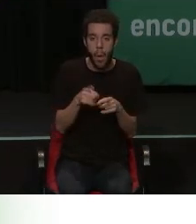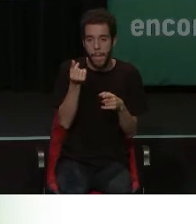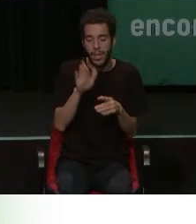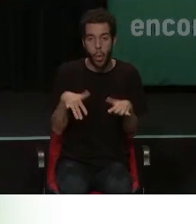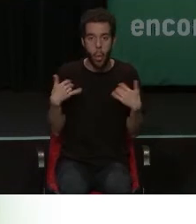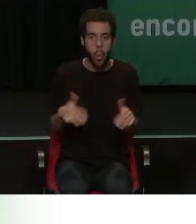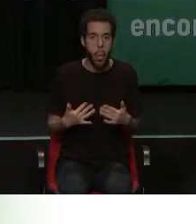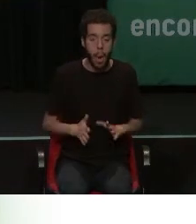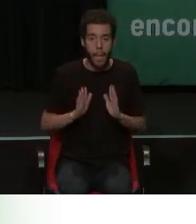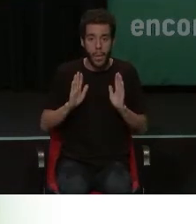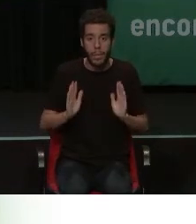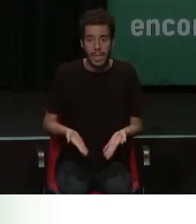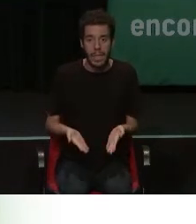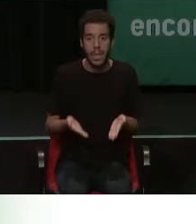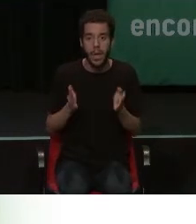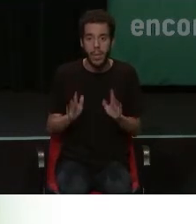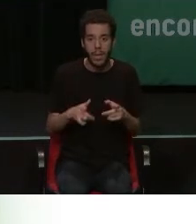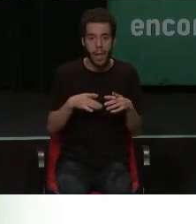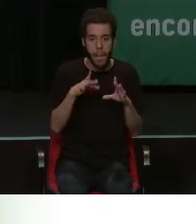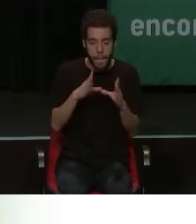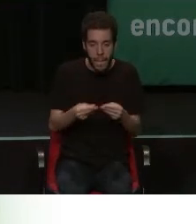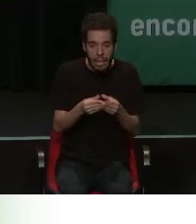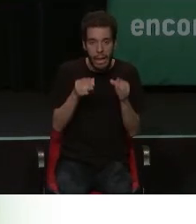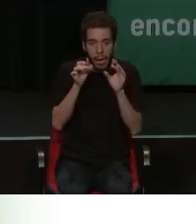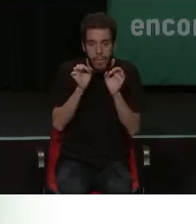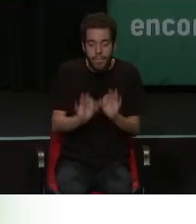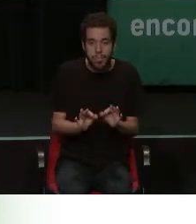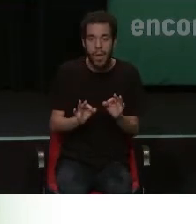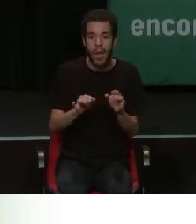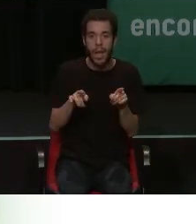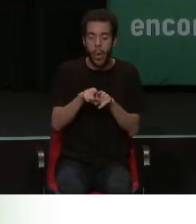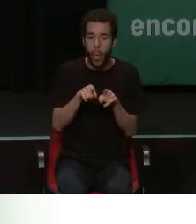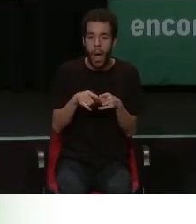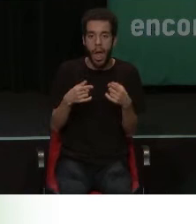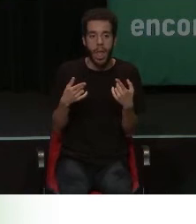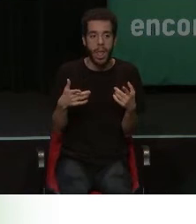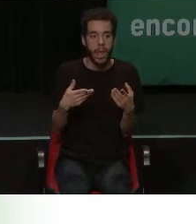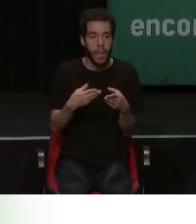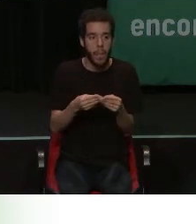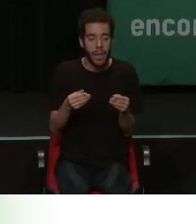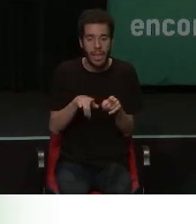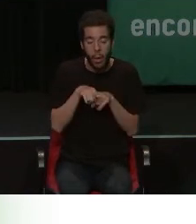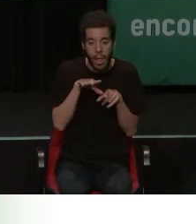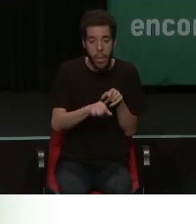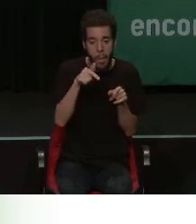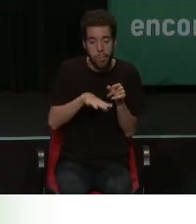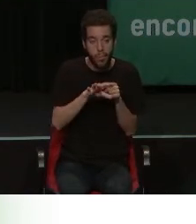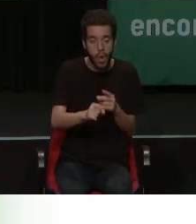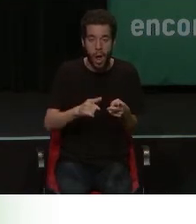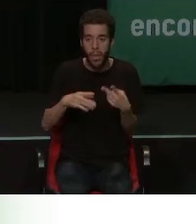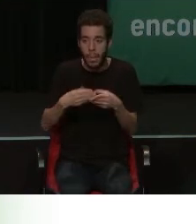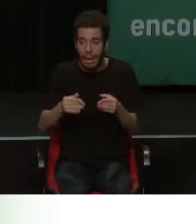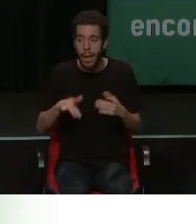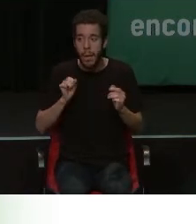porque precisa de partes mecânicas com uma alta precisão, precisa de equipamento de medida caro. Portanto, a